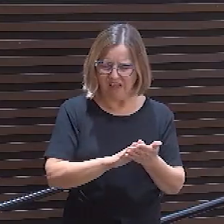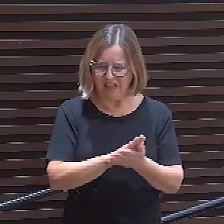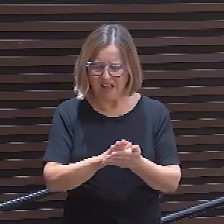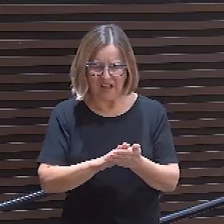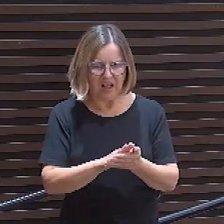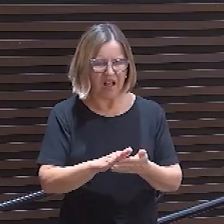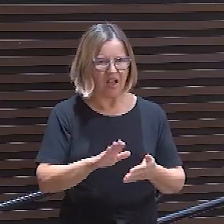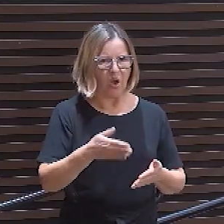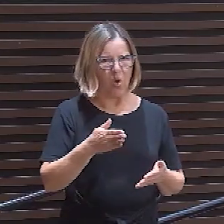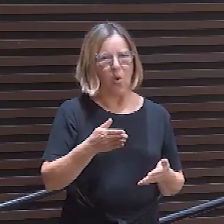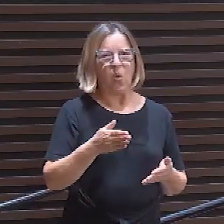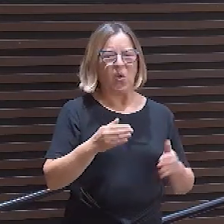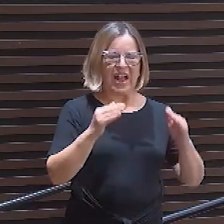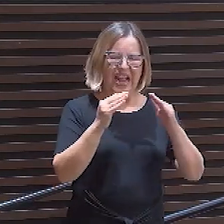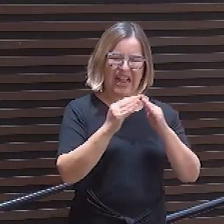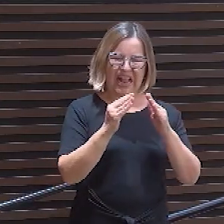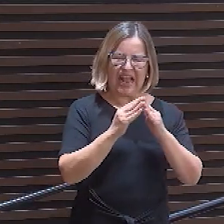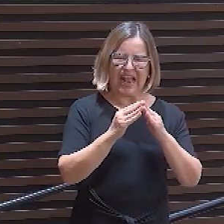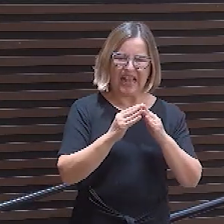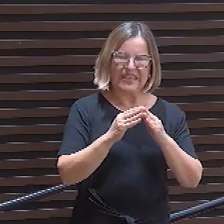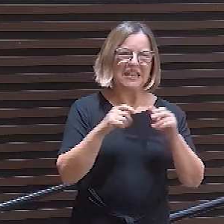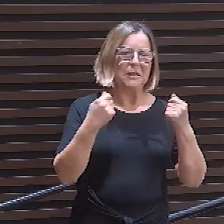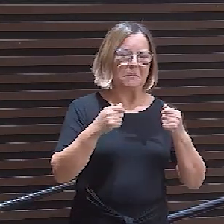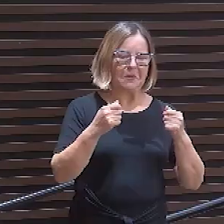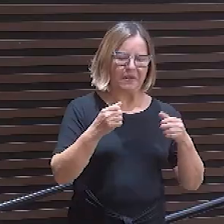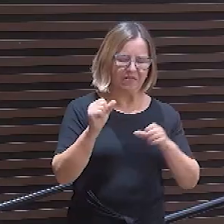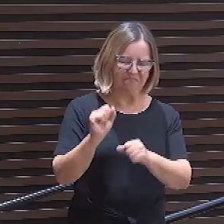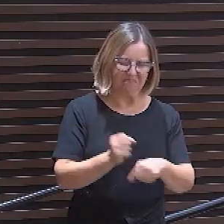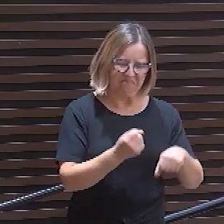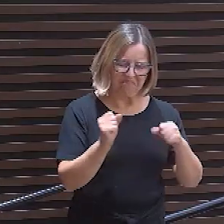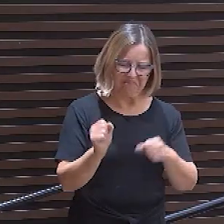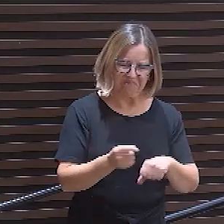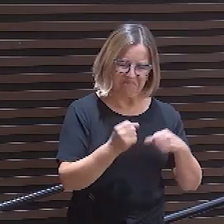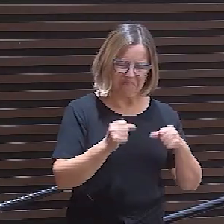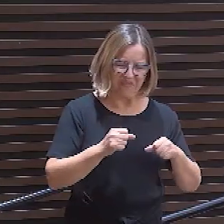um quintal sujo com